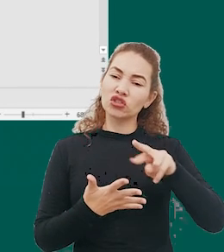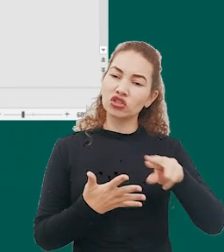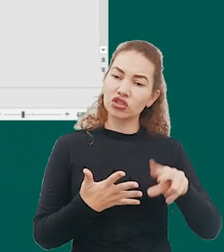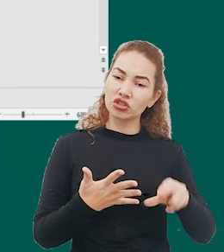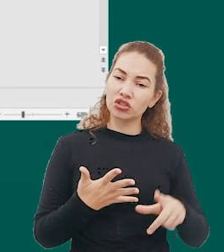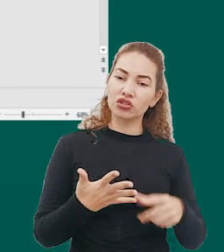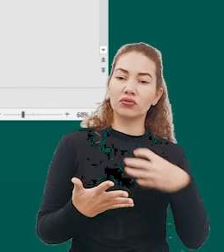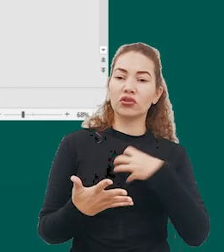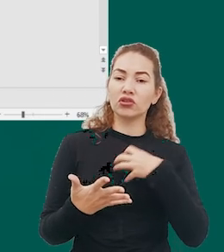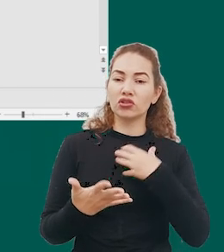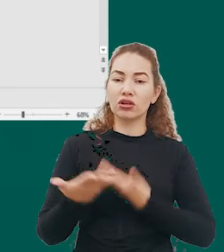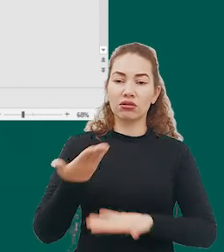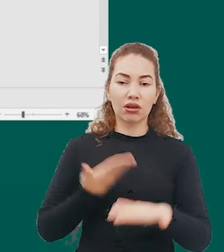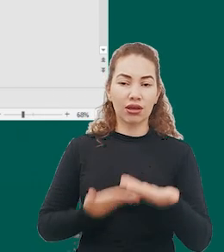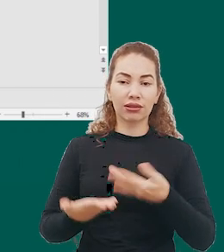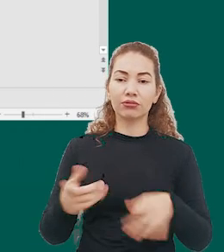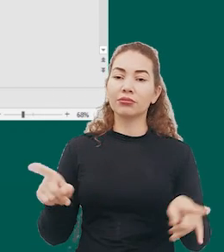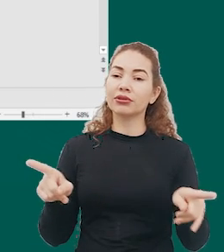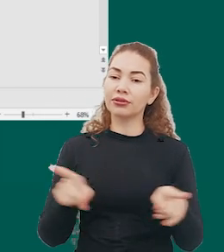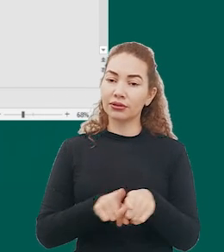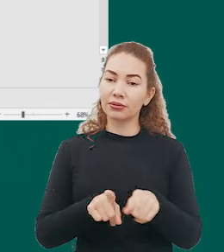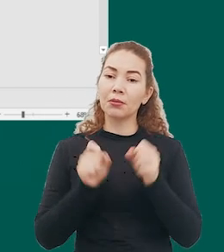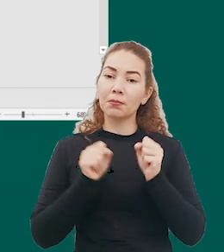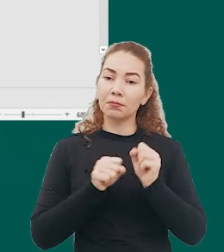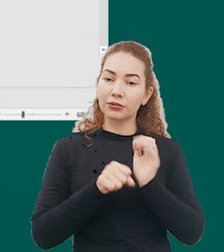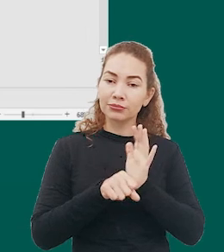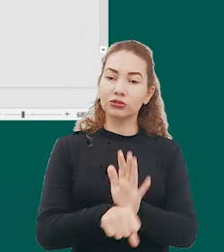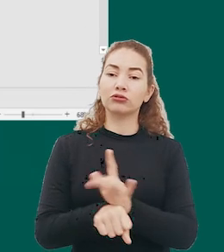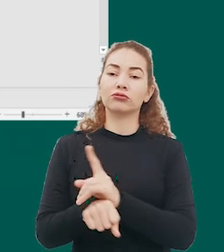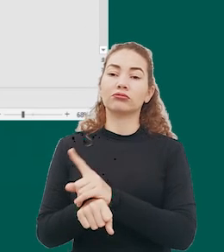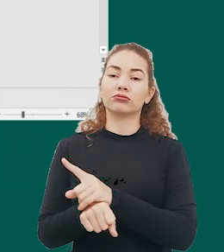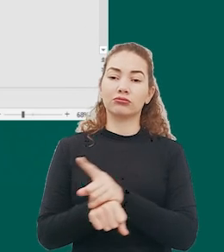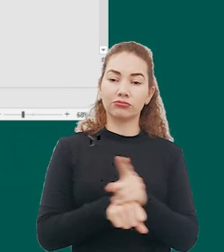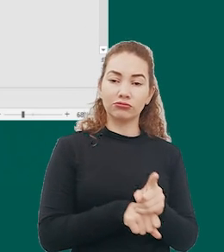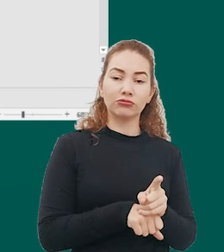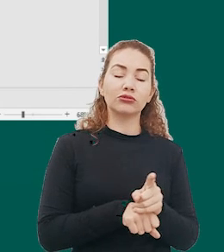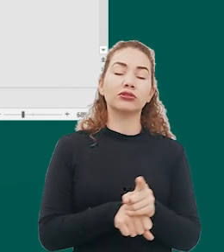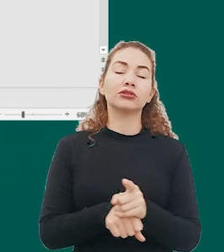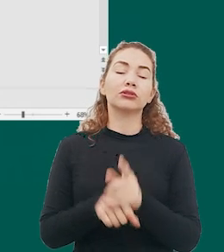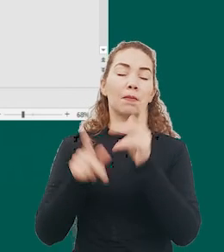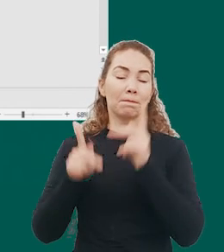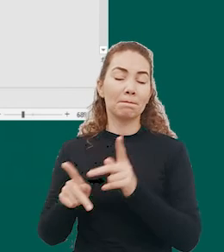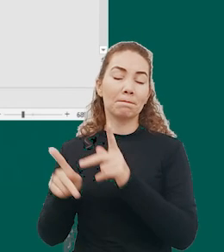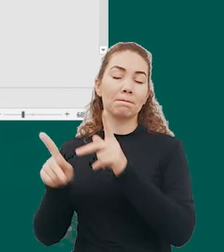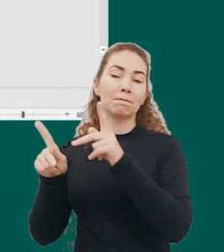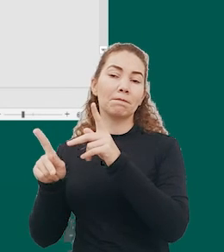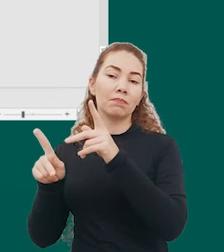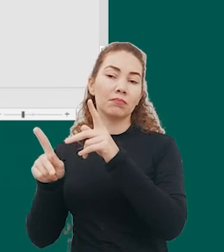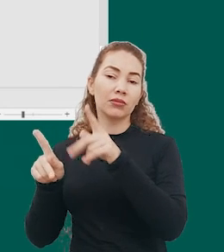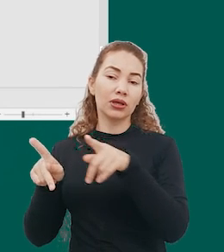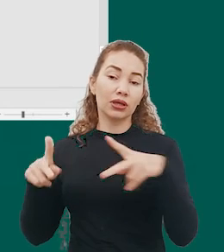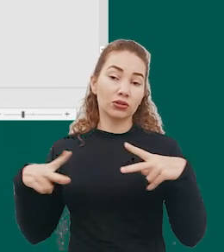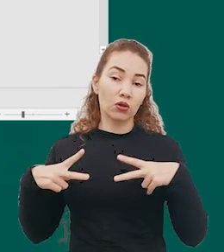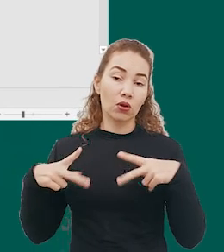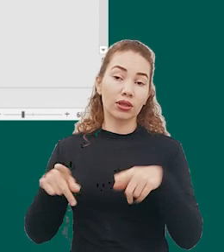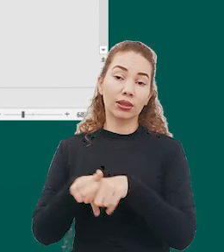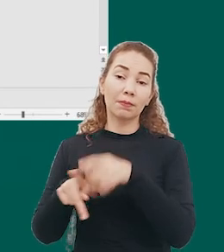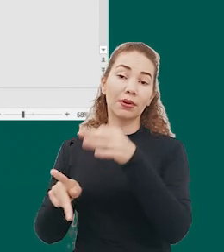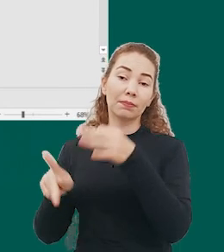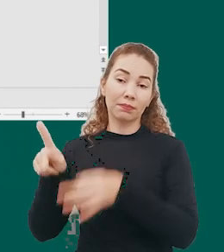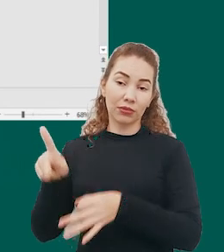outras formas de atendimento também que nós podemos estar auxiliando, tanto as pessoas físicas quanto as pessoas